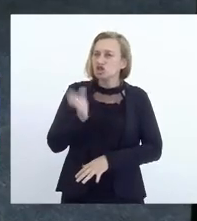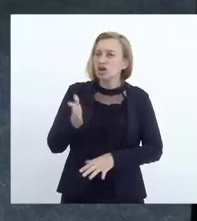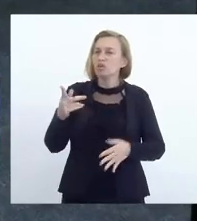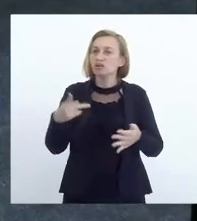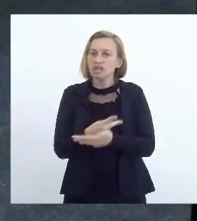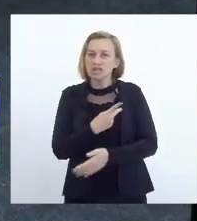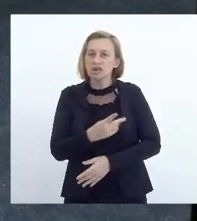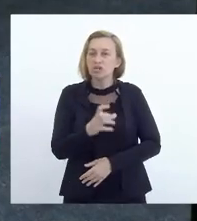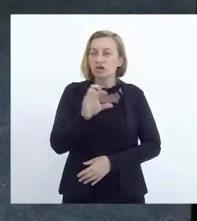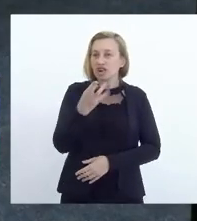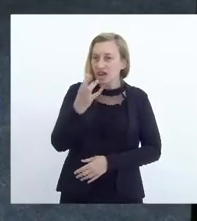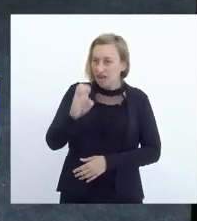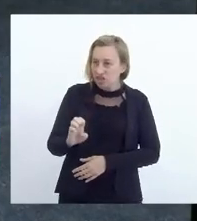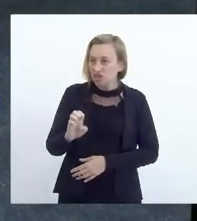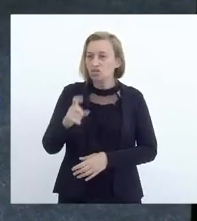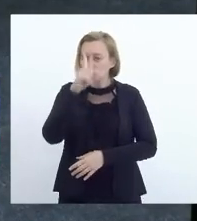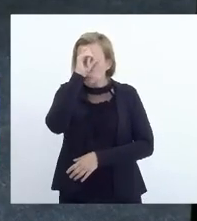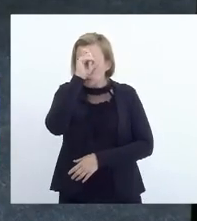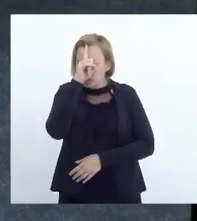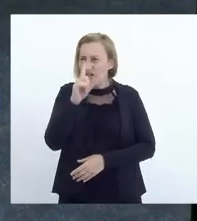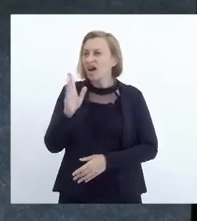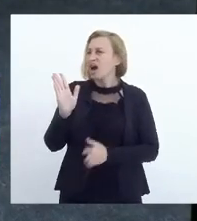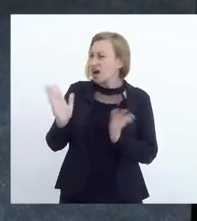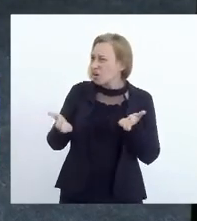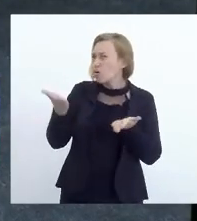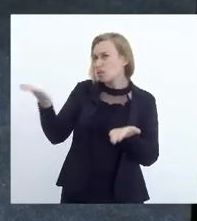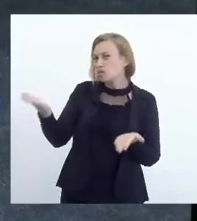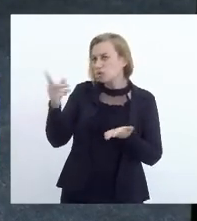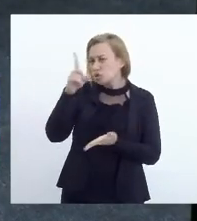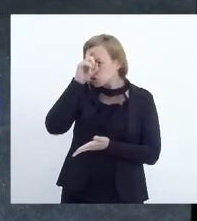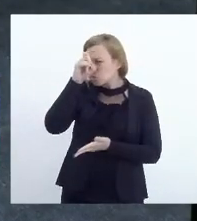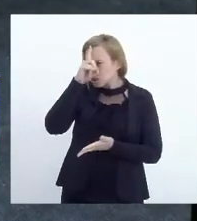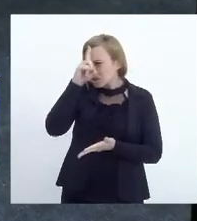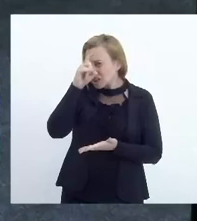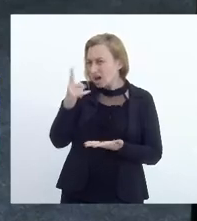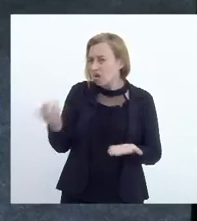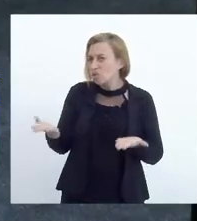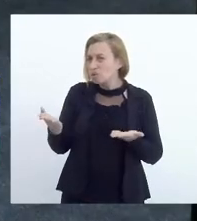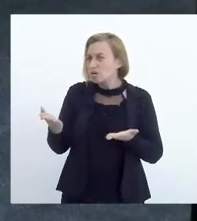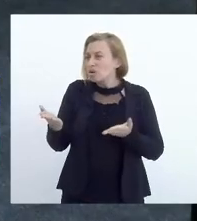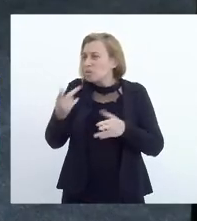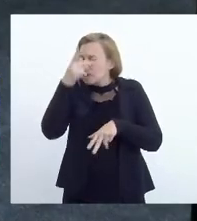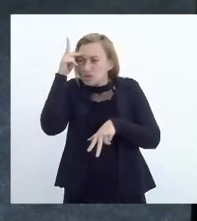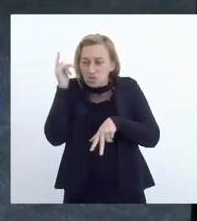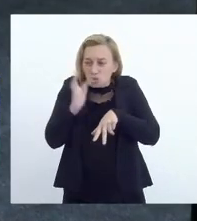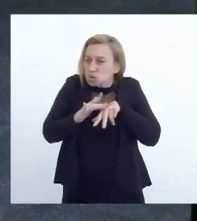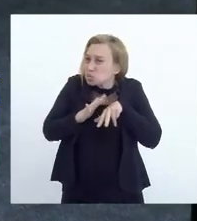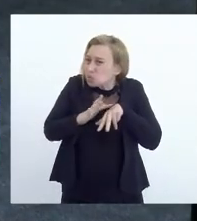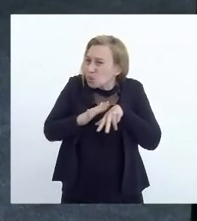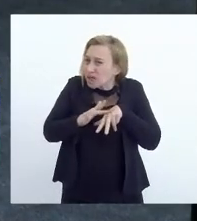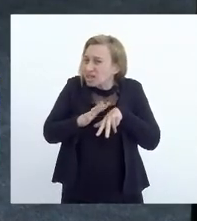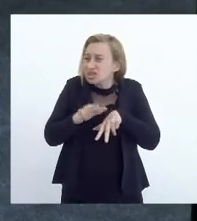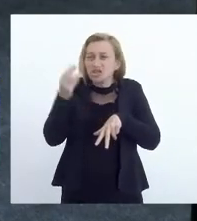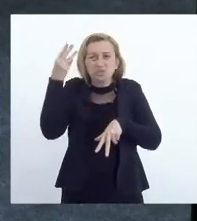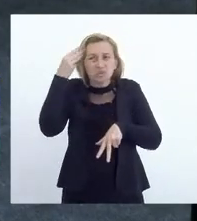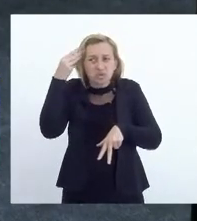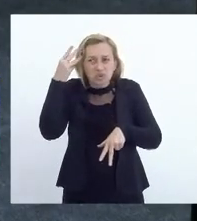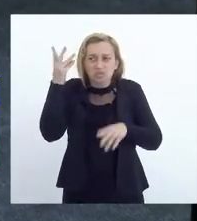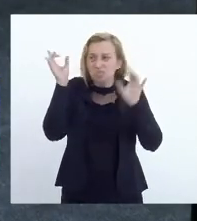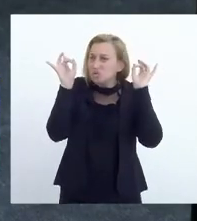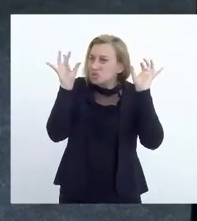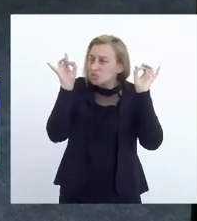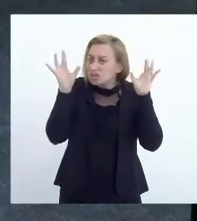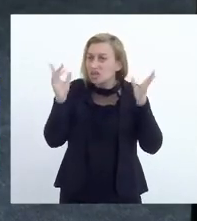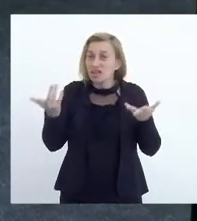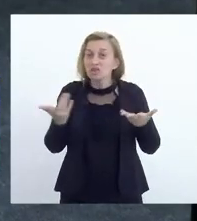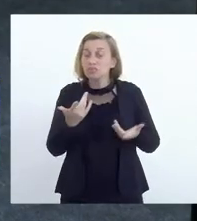creche, já aconteceu em hospital, agora vai para um hospital desse, que é um hospital que lida com pacientes, que são pacientes especiais. E dessa forma